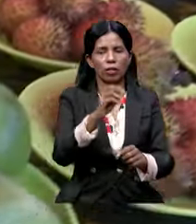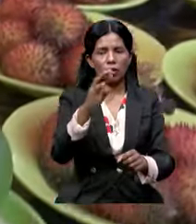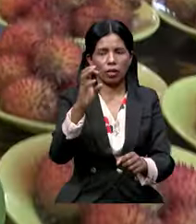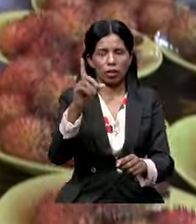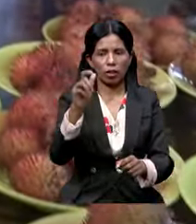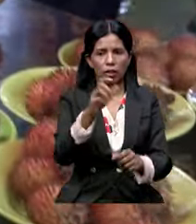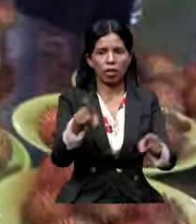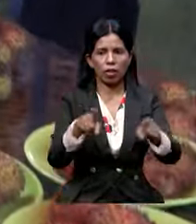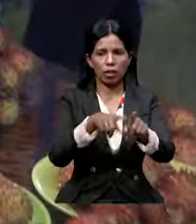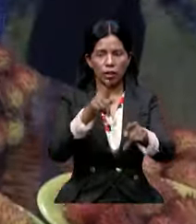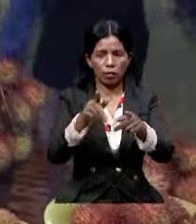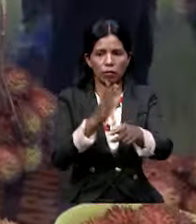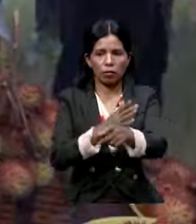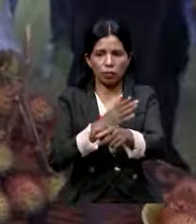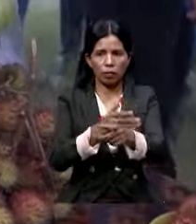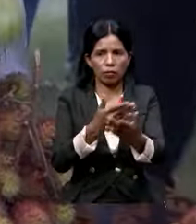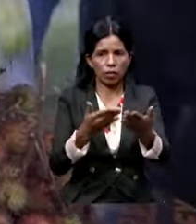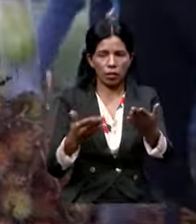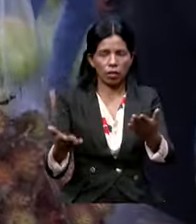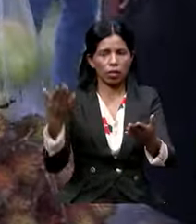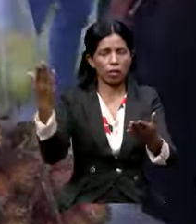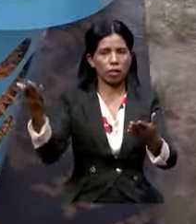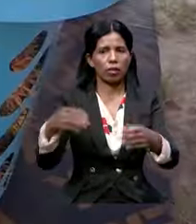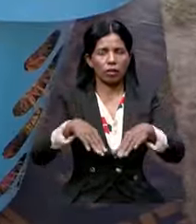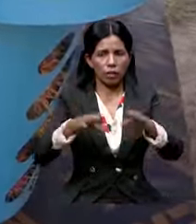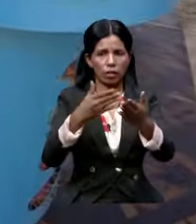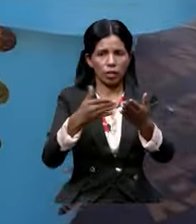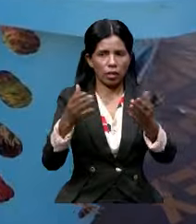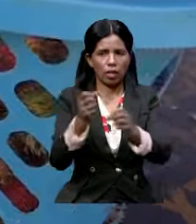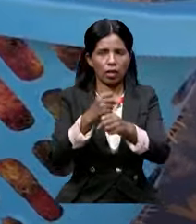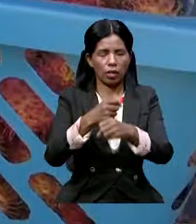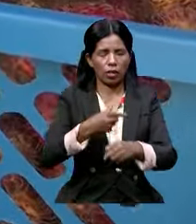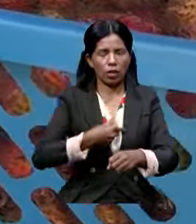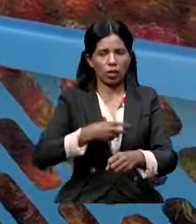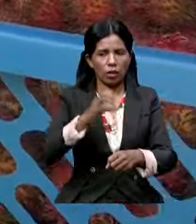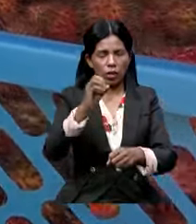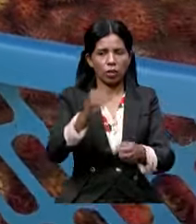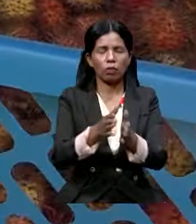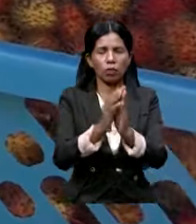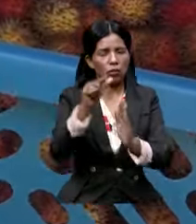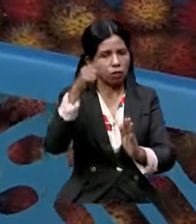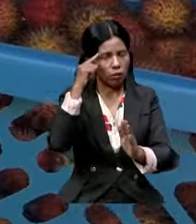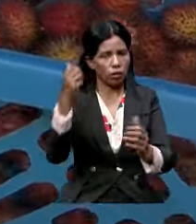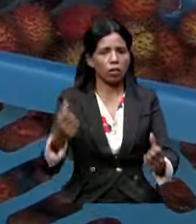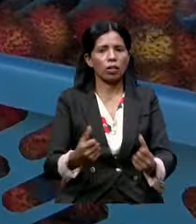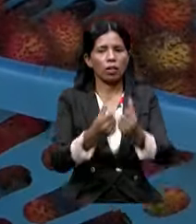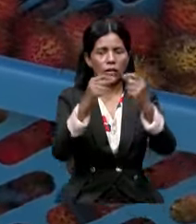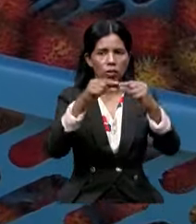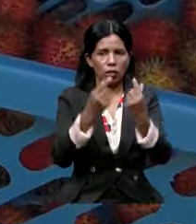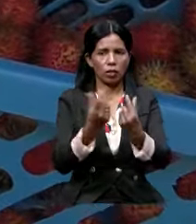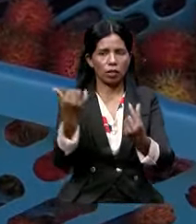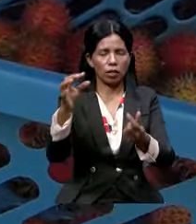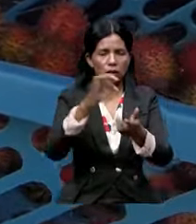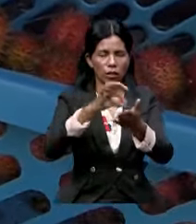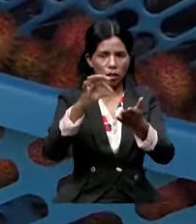Hanesan Comunidade Nebe promove o produto local e a feira Nebe realiza em Gleno. O governo atual competição com o grupo Hirak Nebe